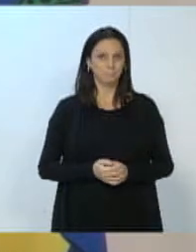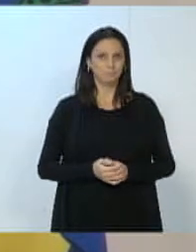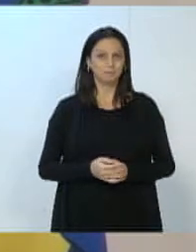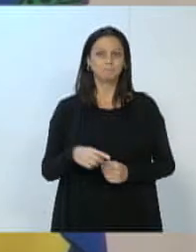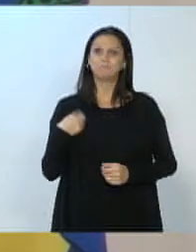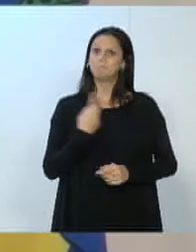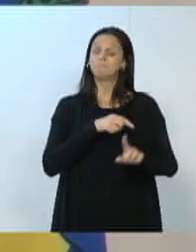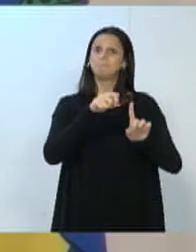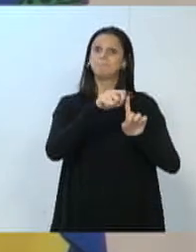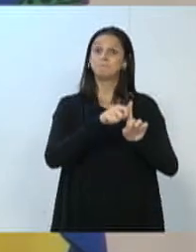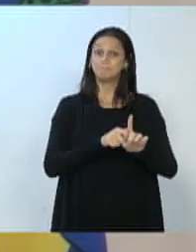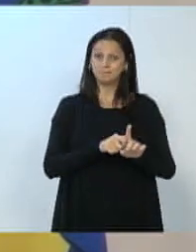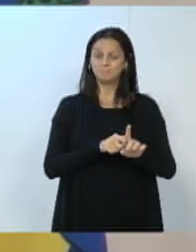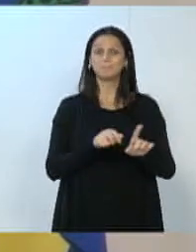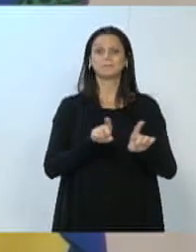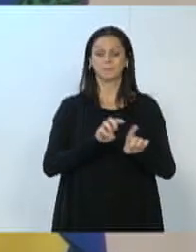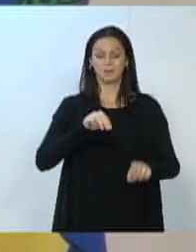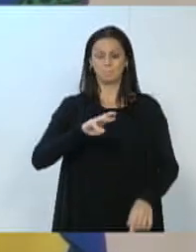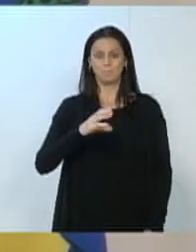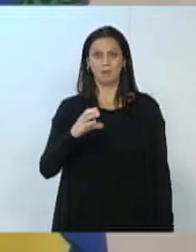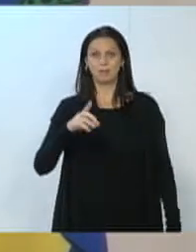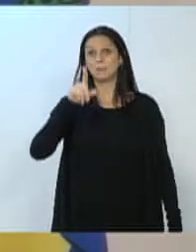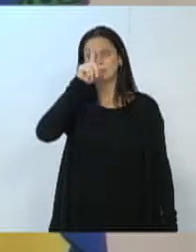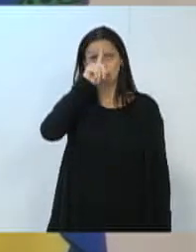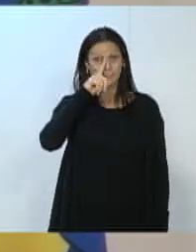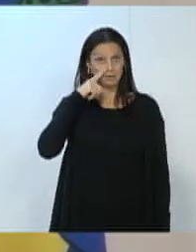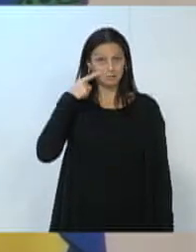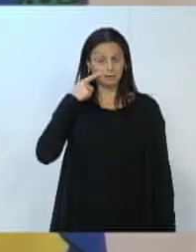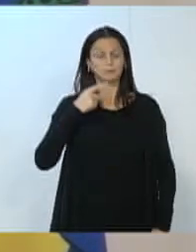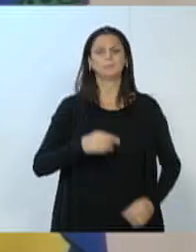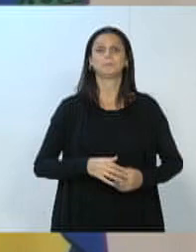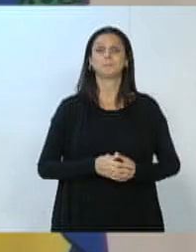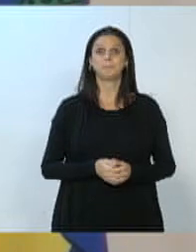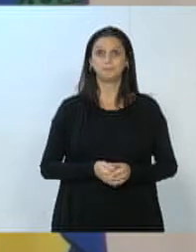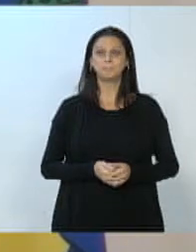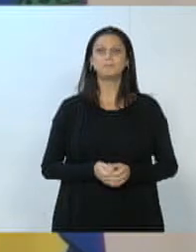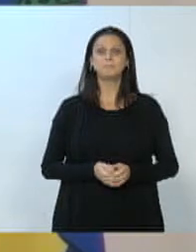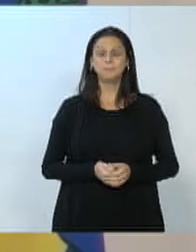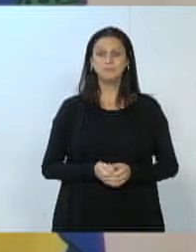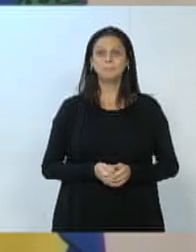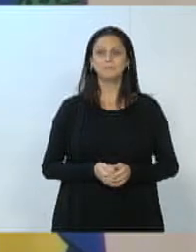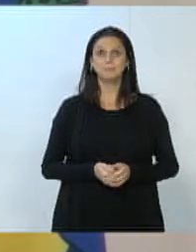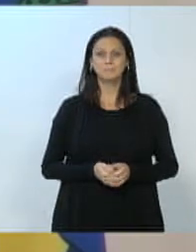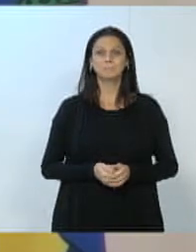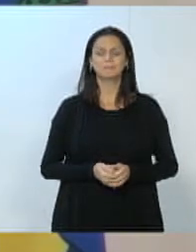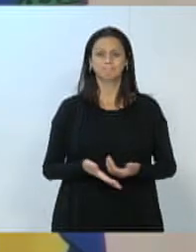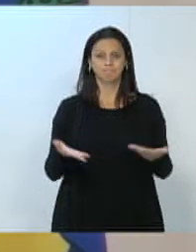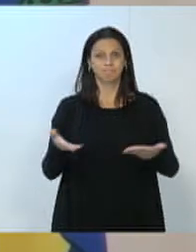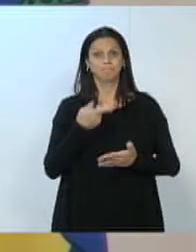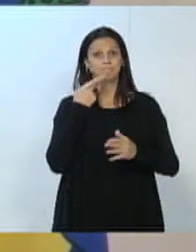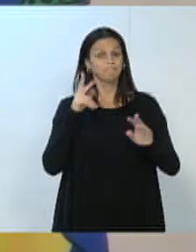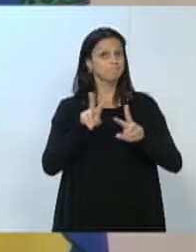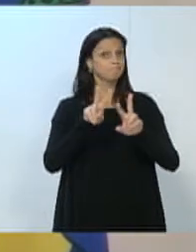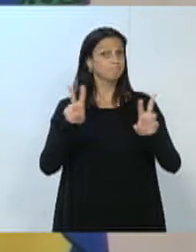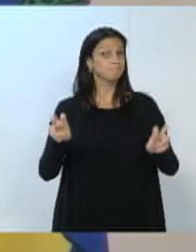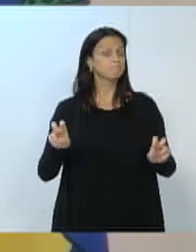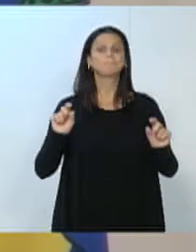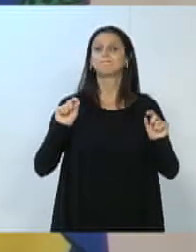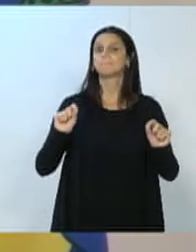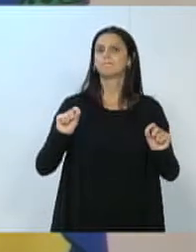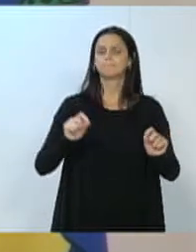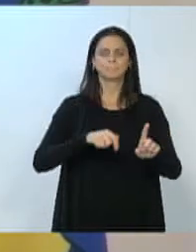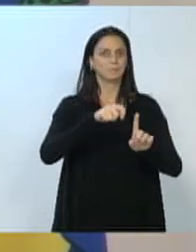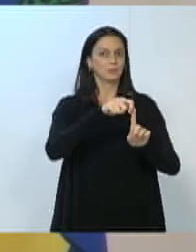mês também do Março amarelo que eu gostaria de ter a minha fala hoje direcionada que é o